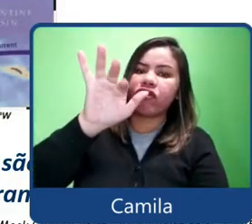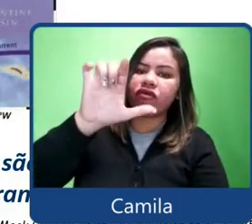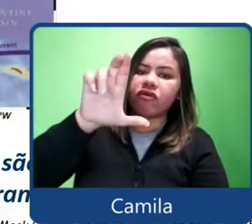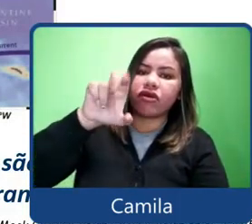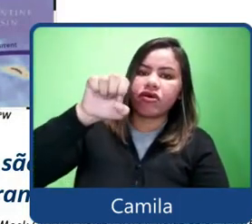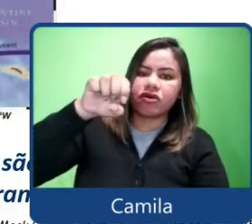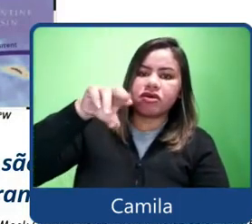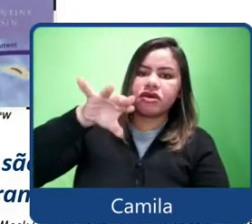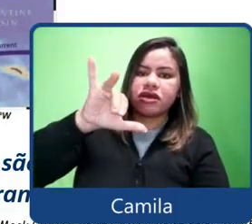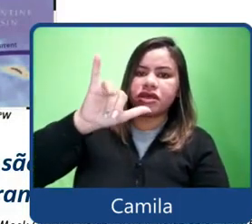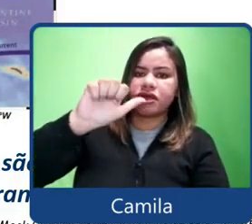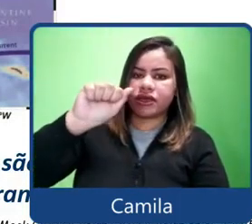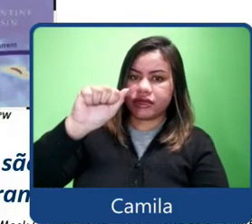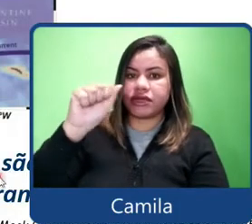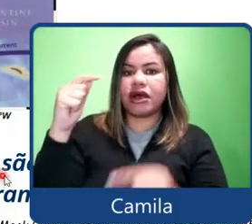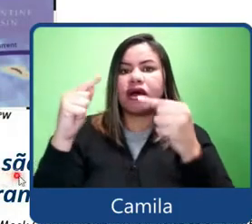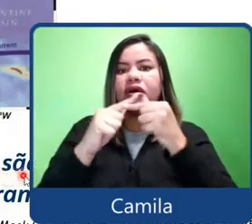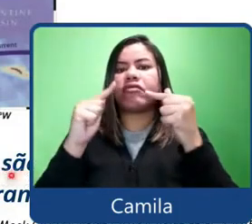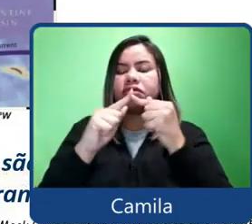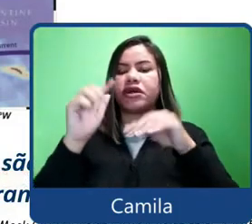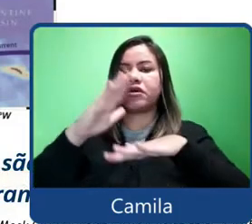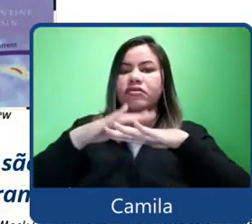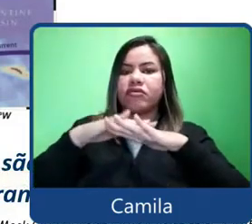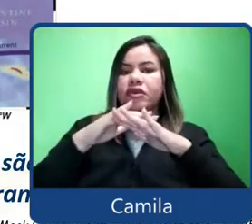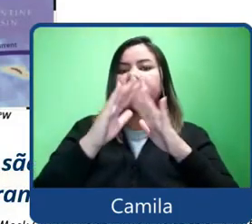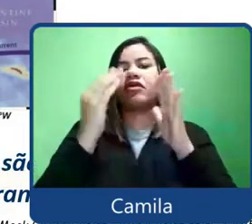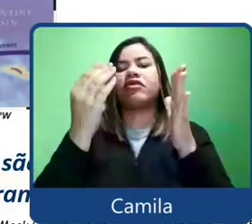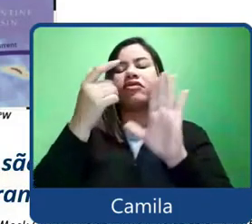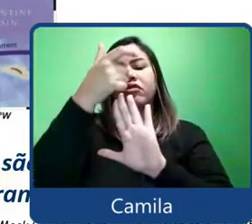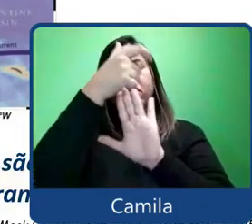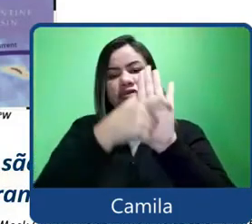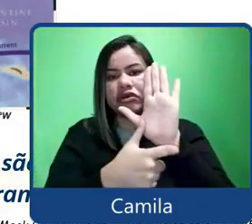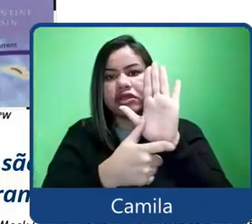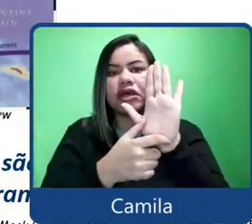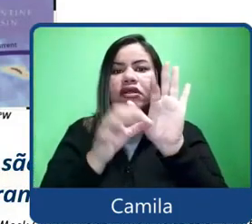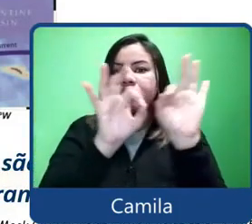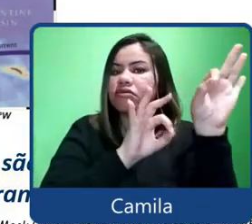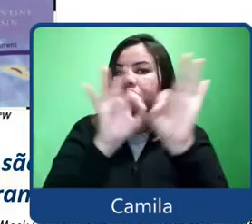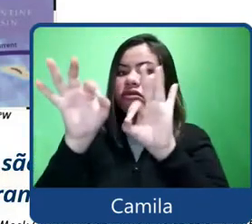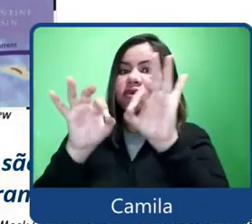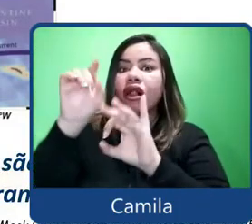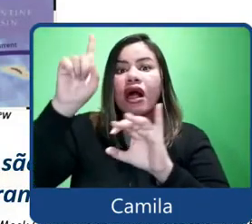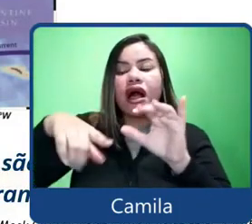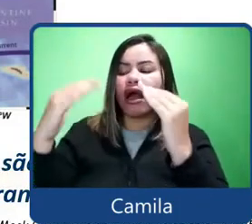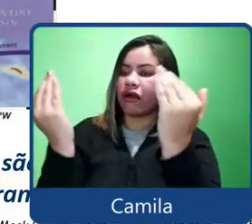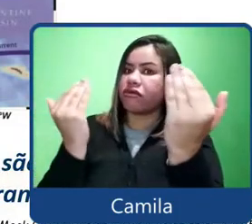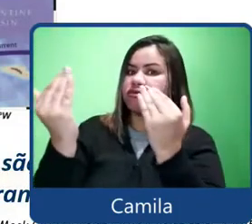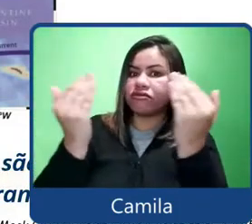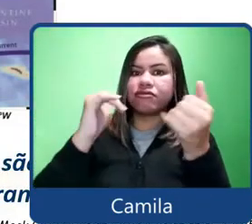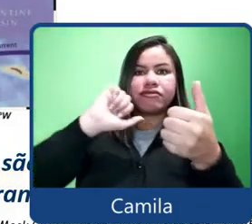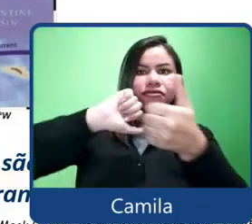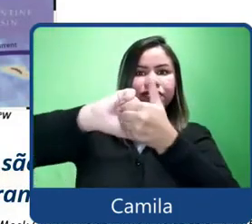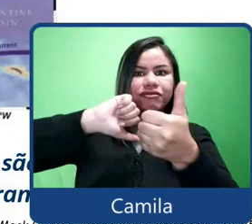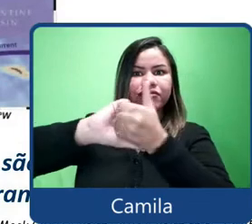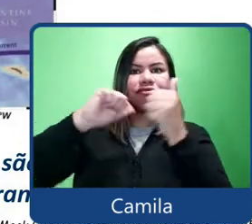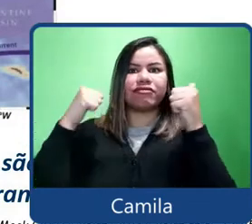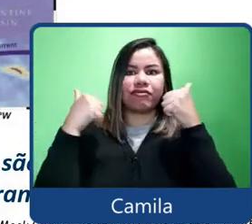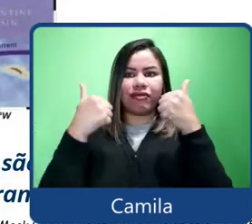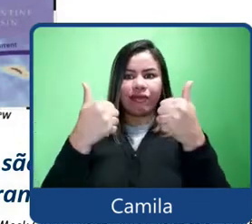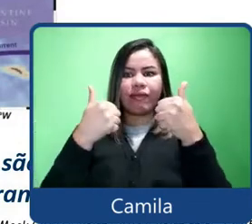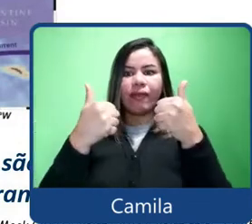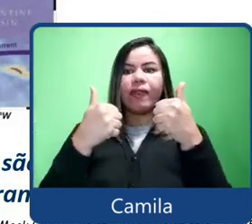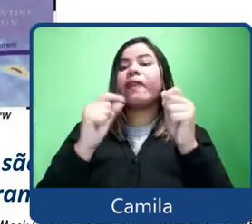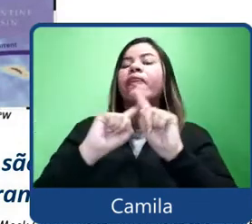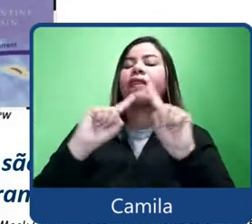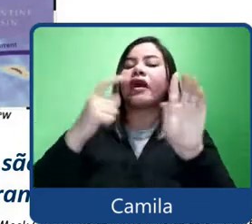nossa reconstituição com base em sedimentos e modeladas, são qualitativamente compatíveis, mas os modelos subestimam as mudanças